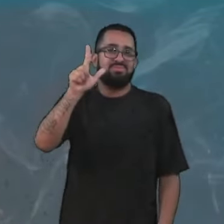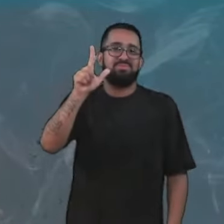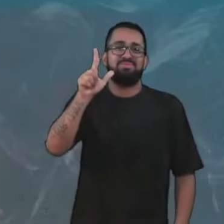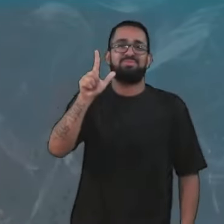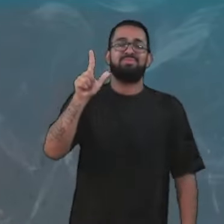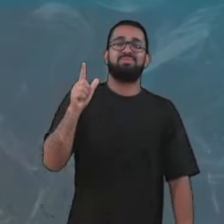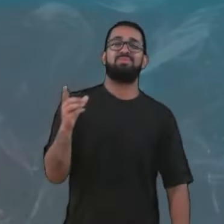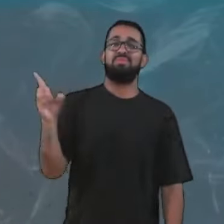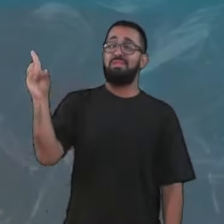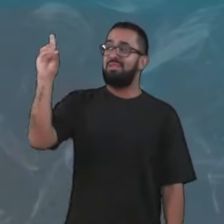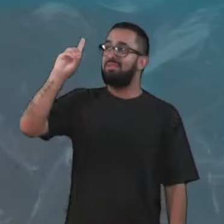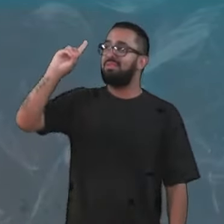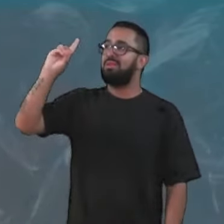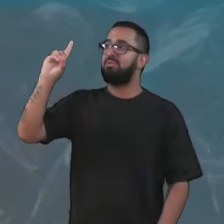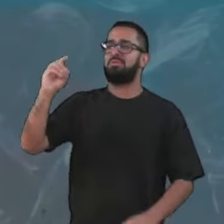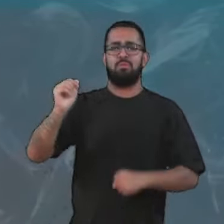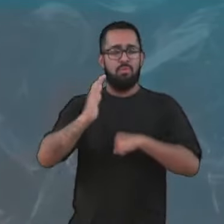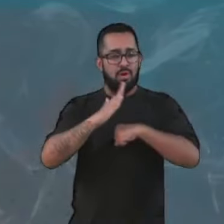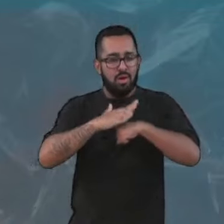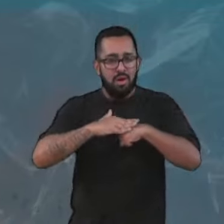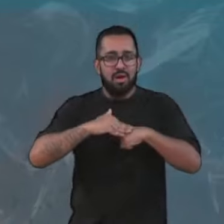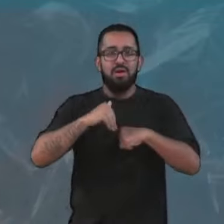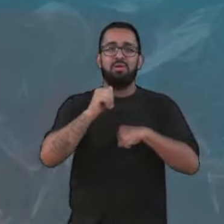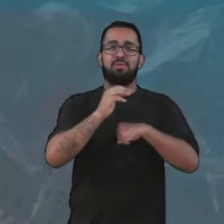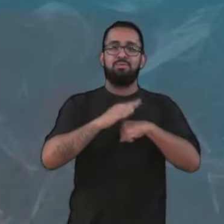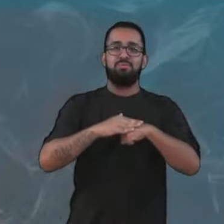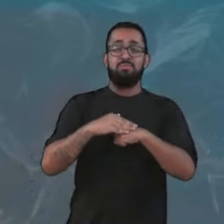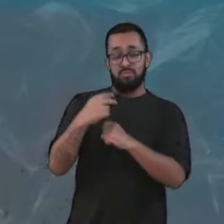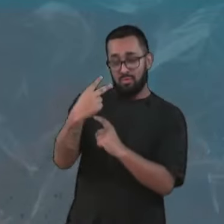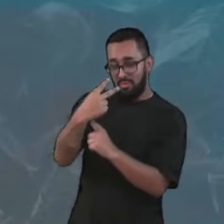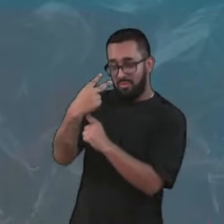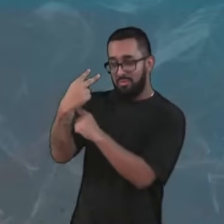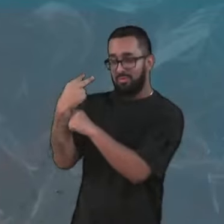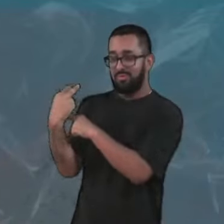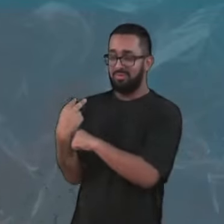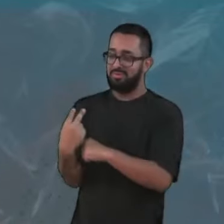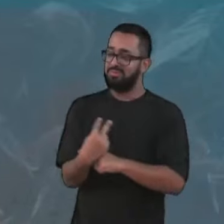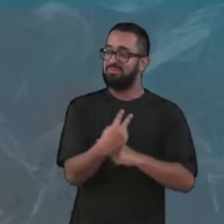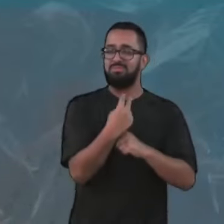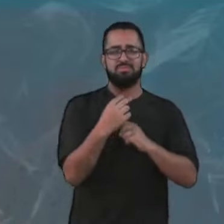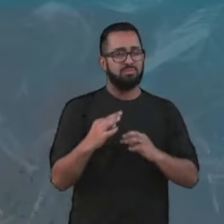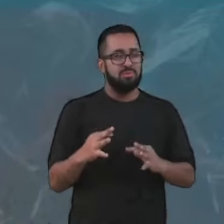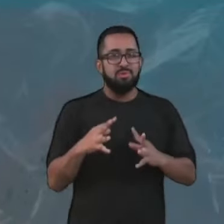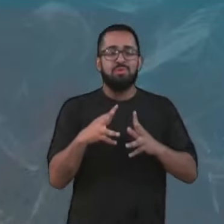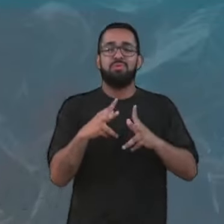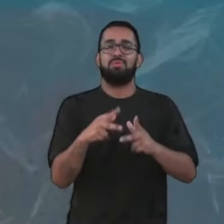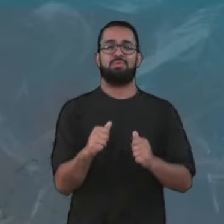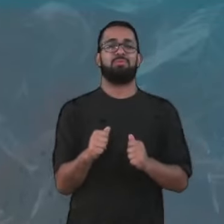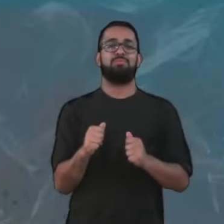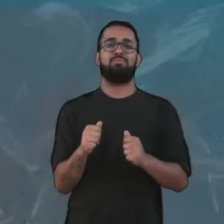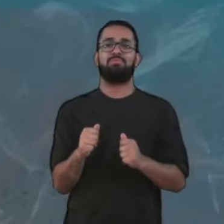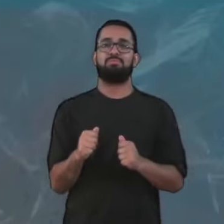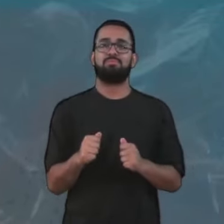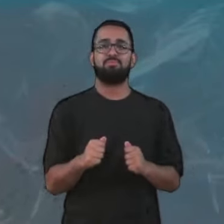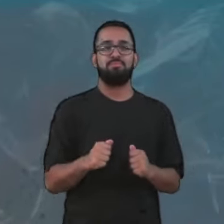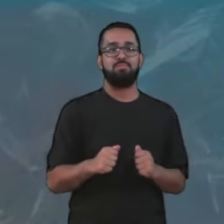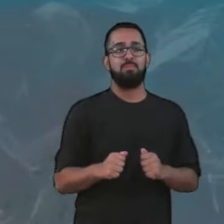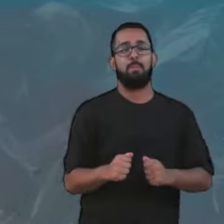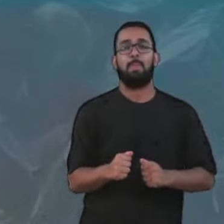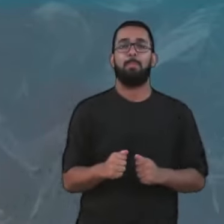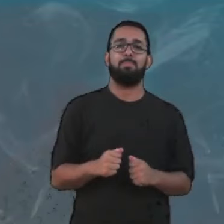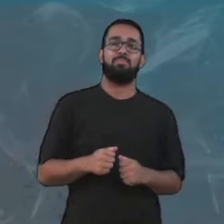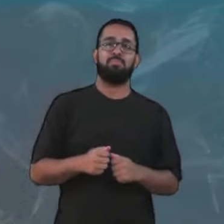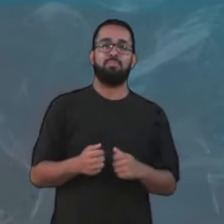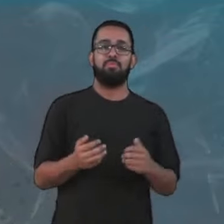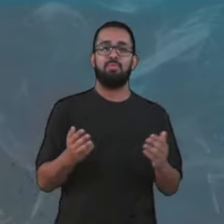chegar lá na frente, se você escolher ter um coração generoso, você diz: eu acho que eu estou muito em mim mesmado, eu estou muito com preciosismo,